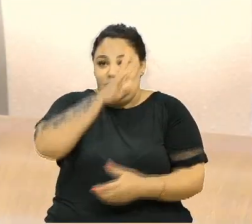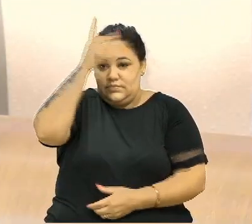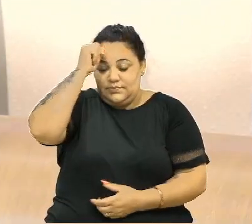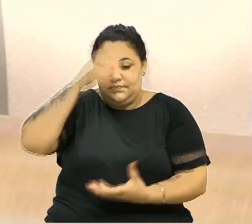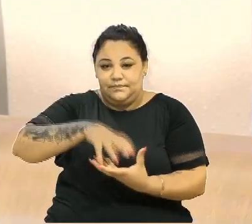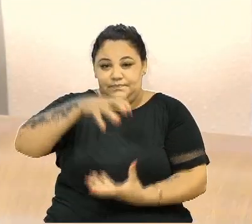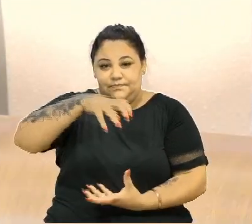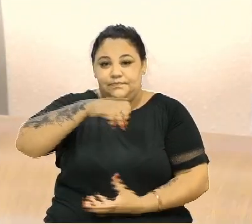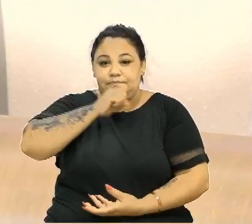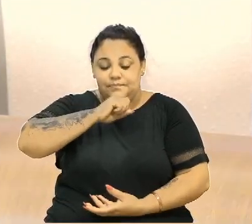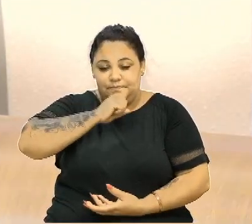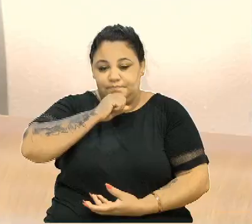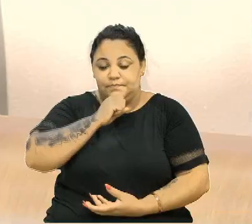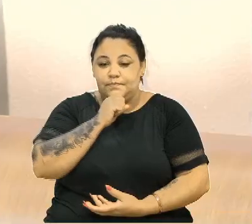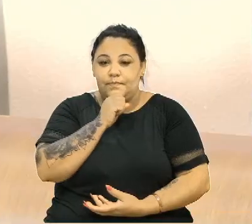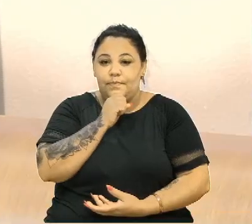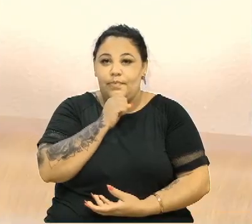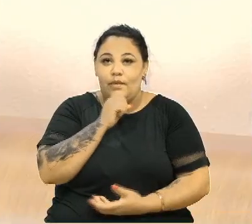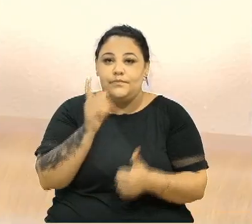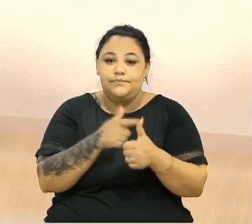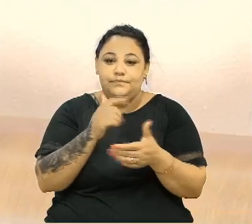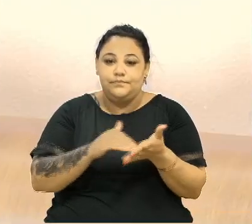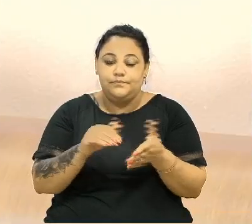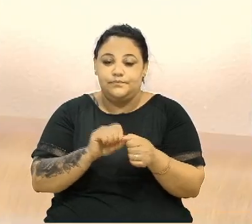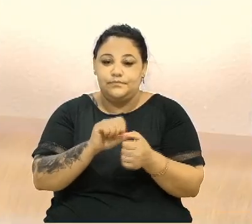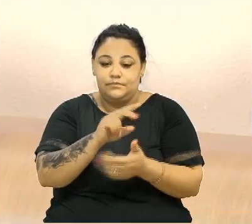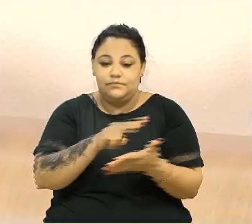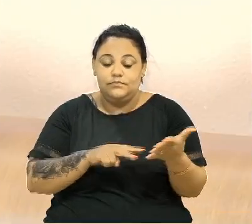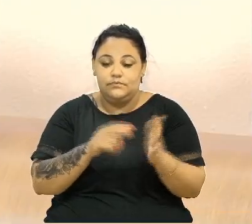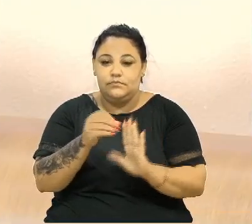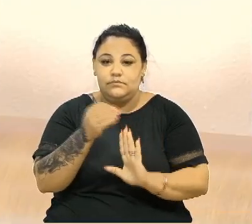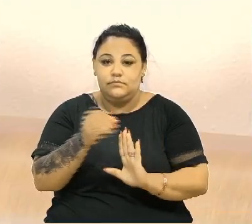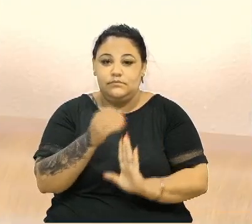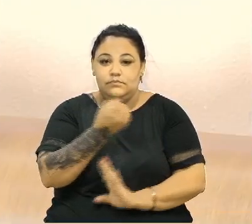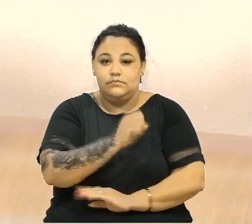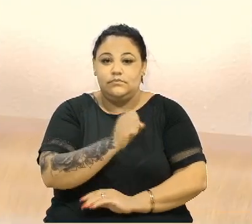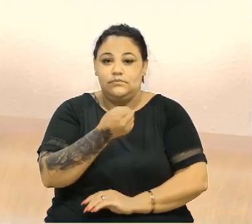Idosa. Passo a palavra ao primeiro secretário para que faça a leitura do ofício